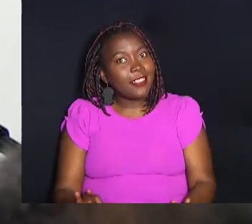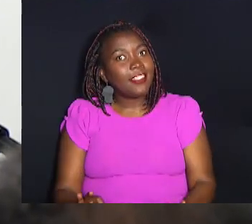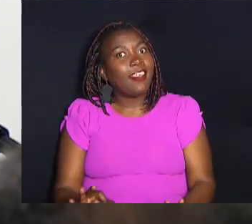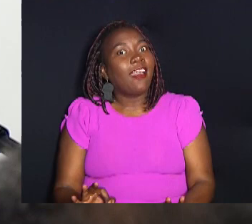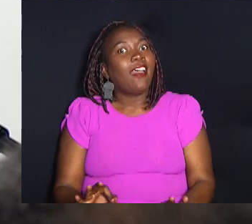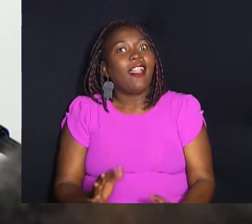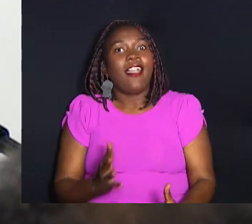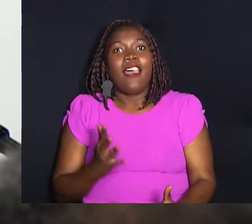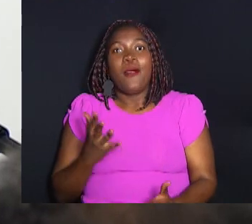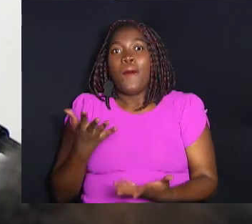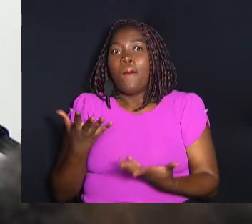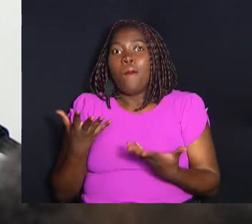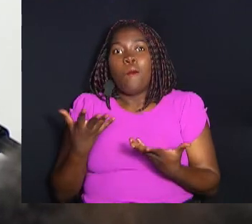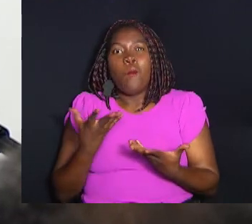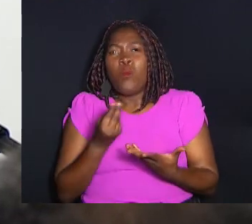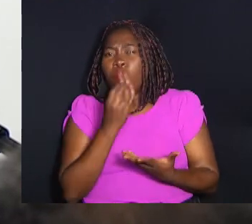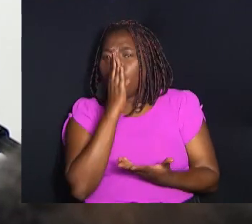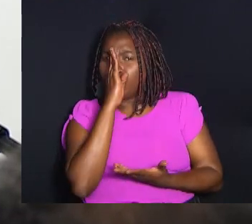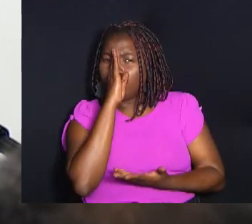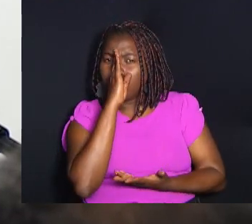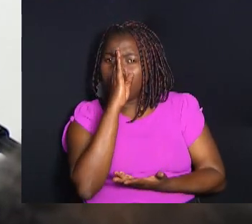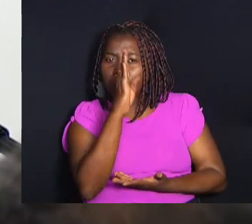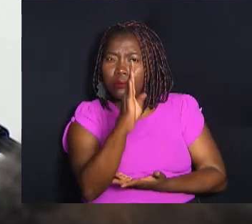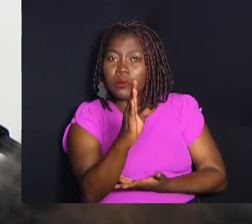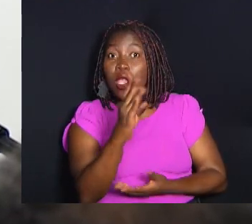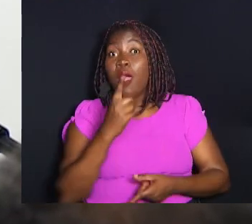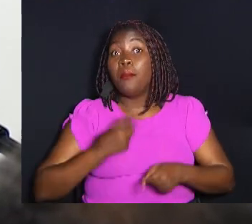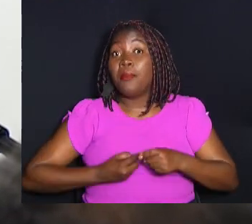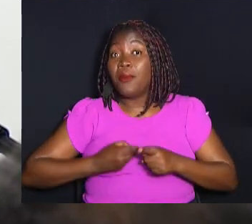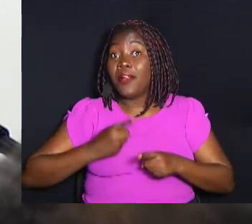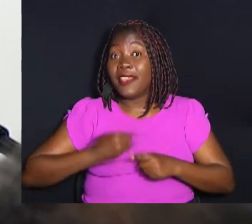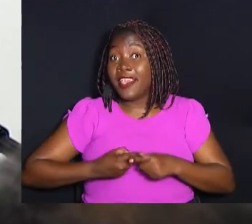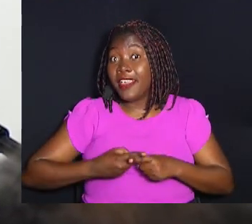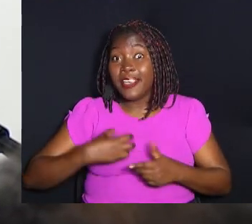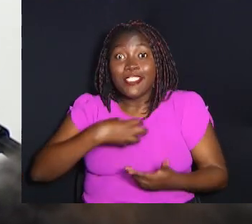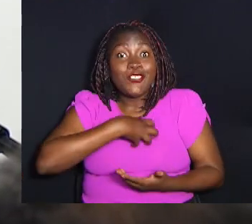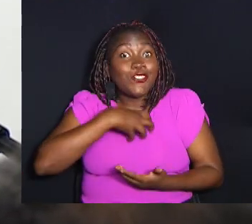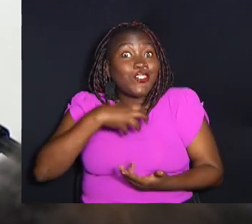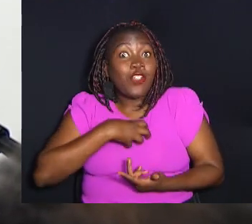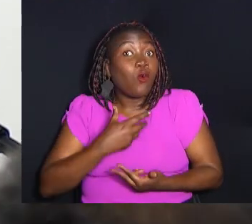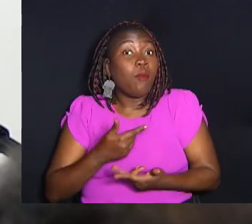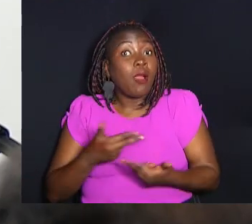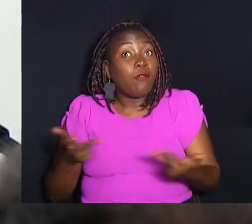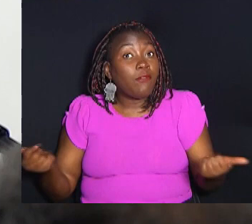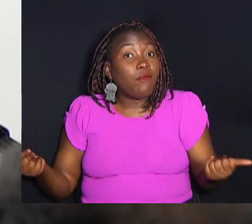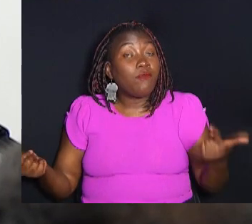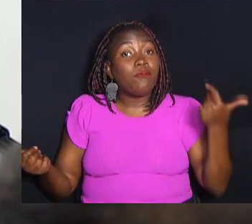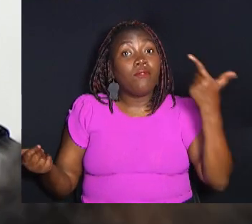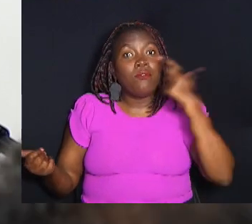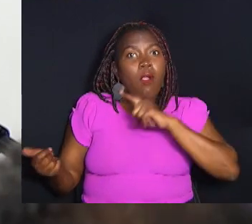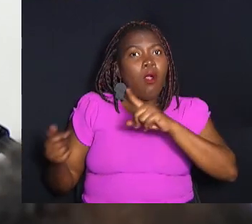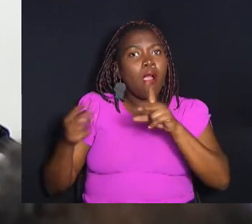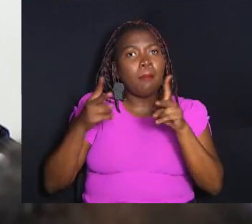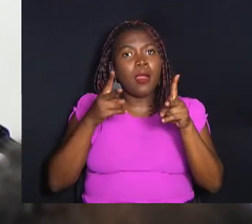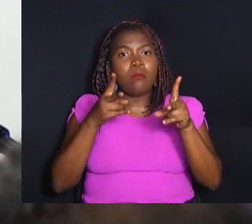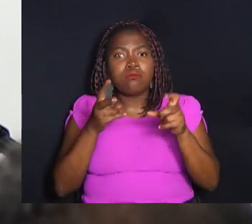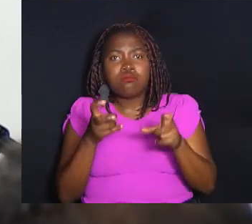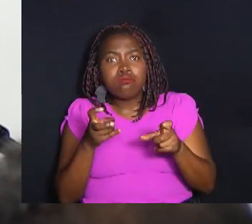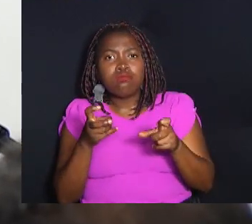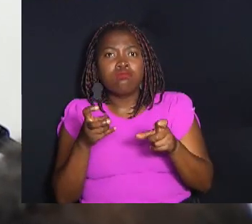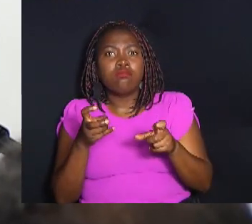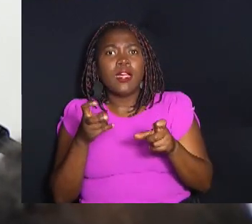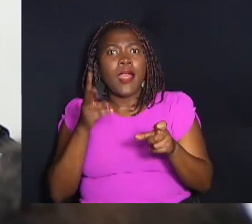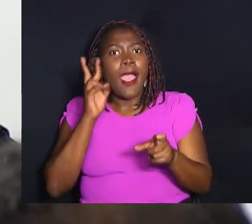certeza eh de forma muito assertiva por de umaa forma ela consegue